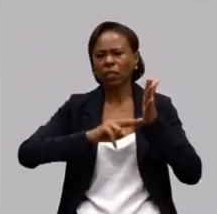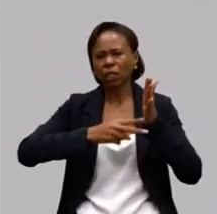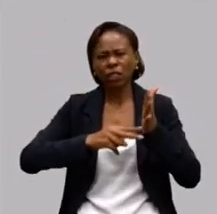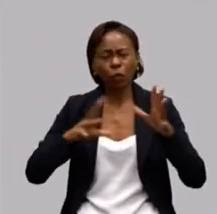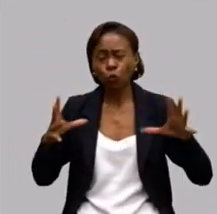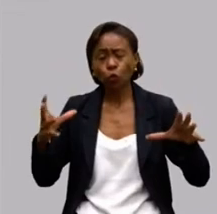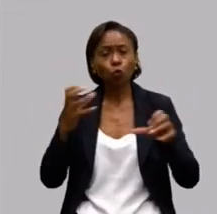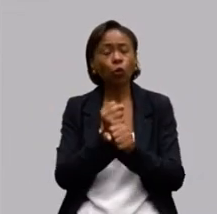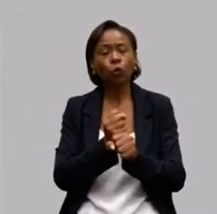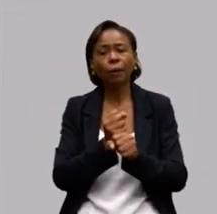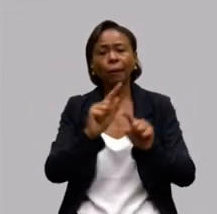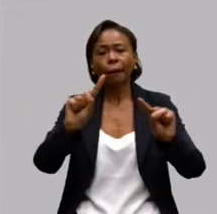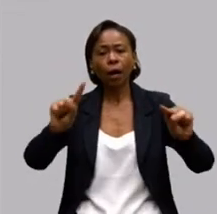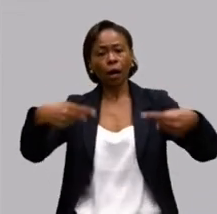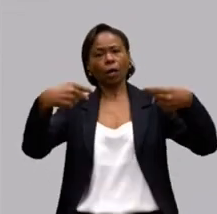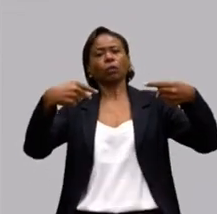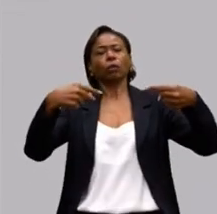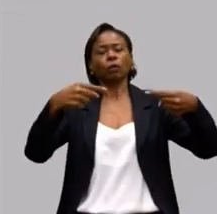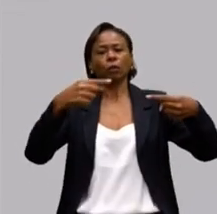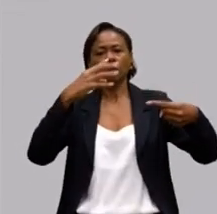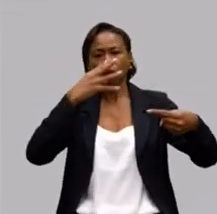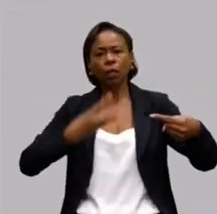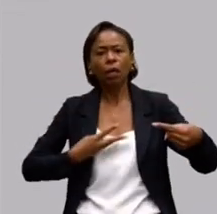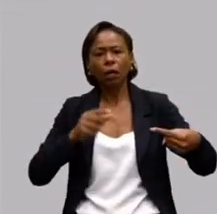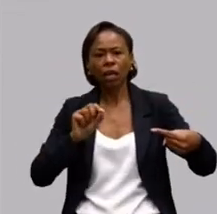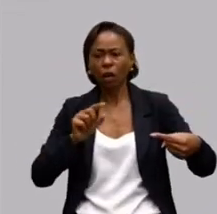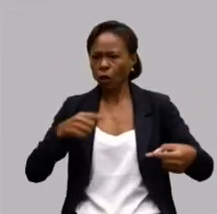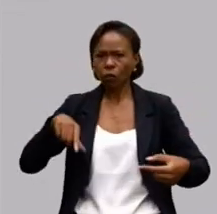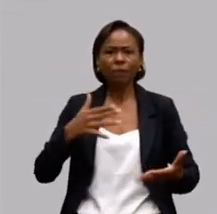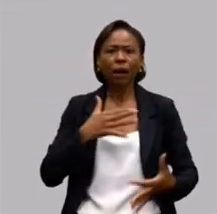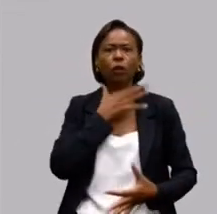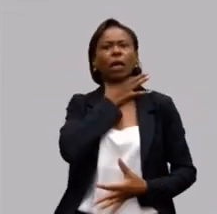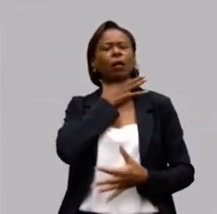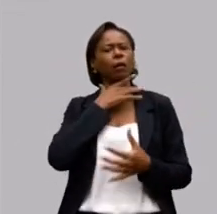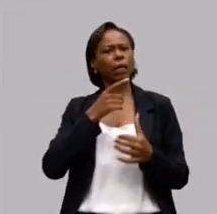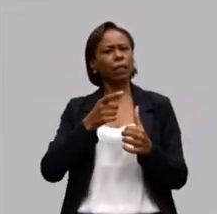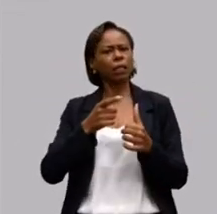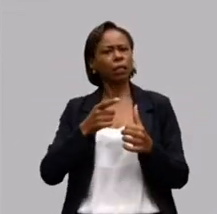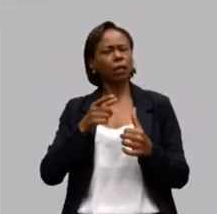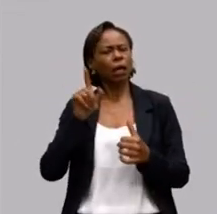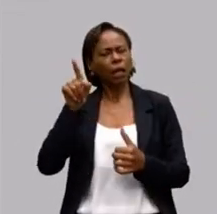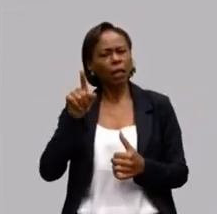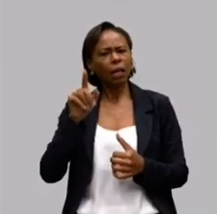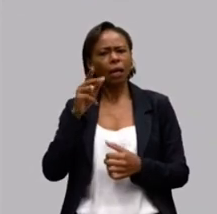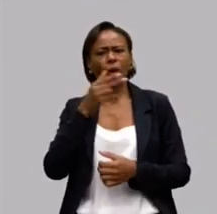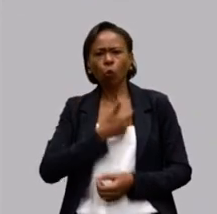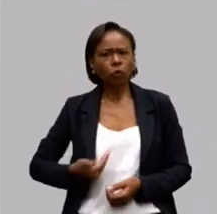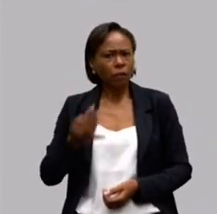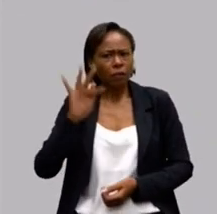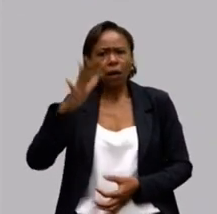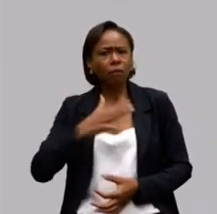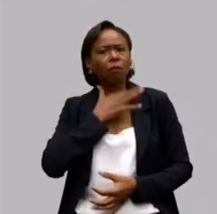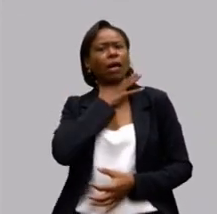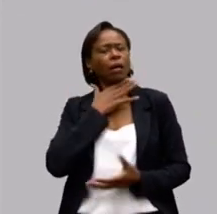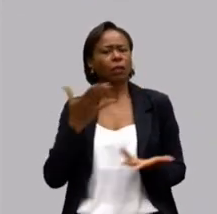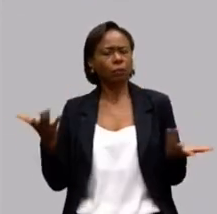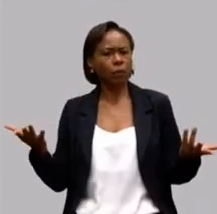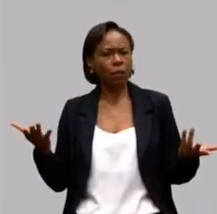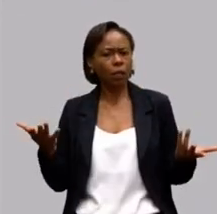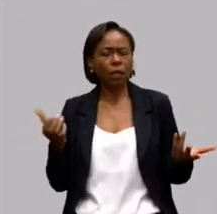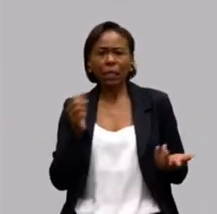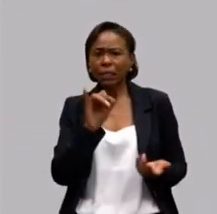nos acusavam o seguinte: vocês vão quebrar a União. Onde já se viu? Vocês estão dizendo que se a União, né, não for